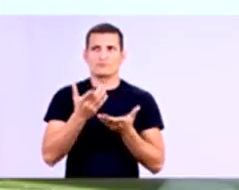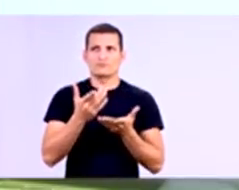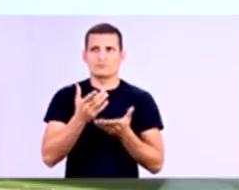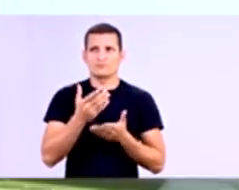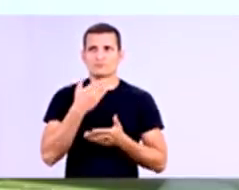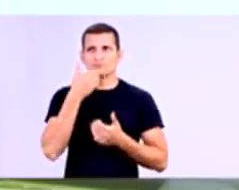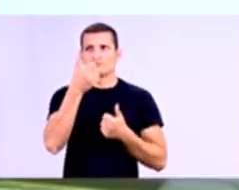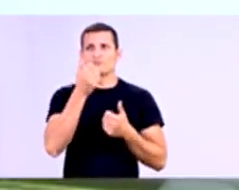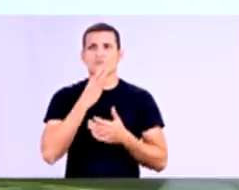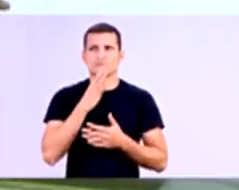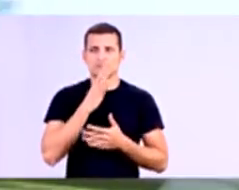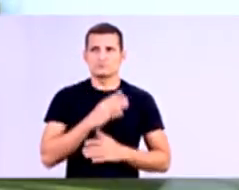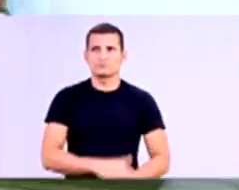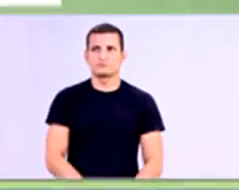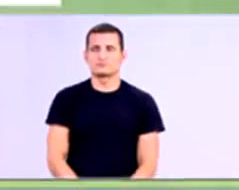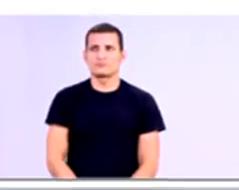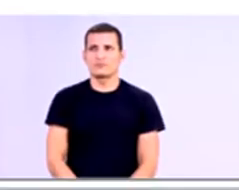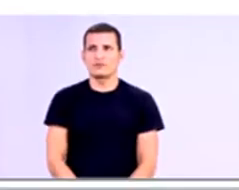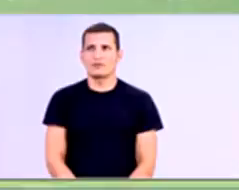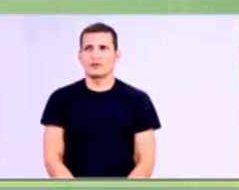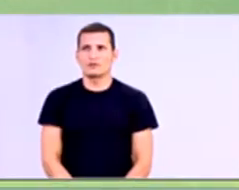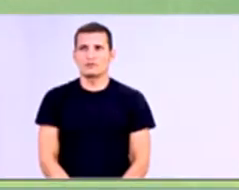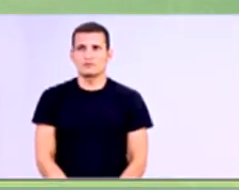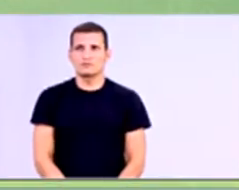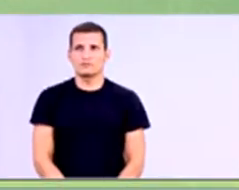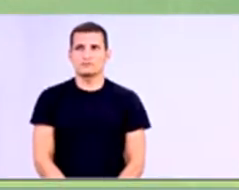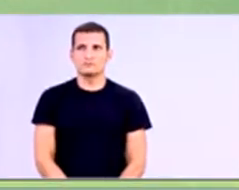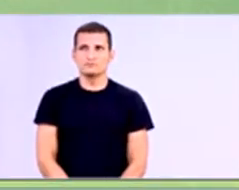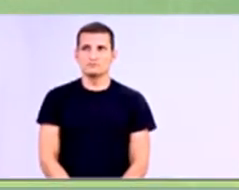mais esse conhecimento. Vamos para o próximo diagrama.